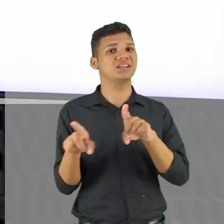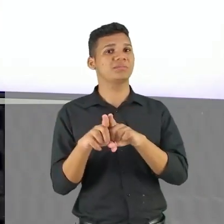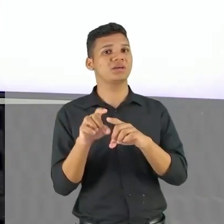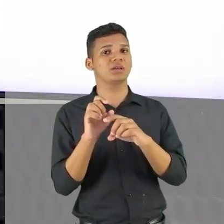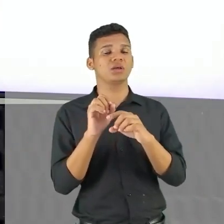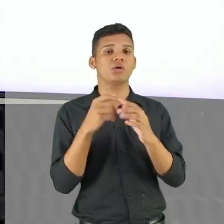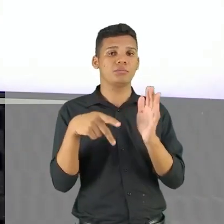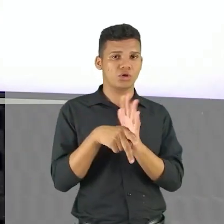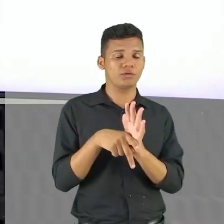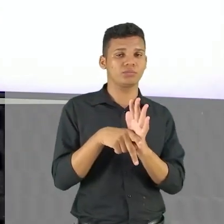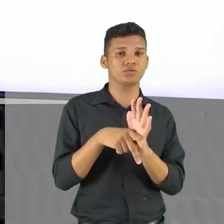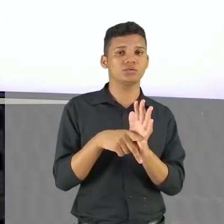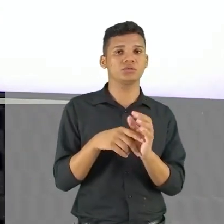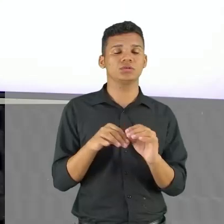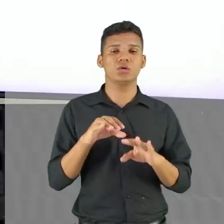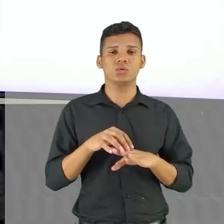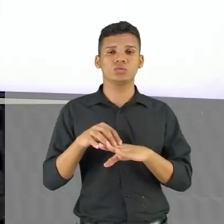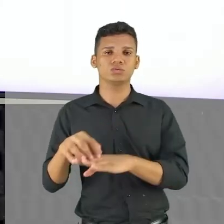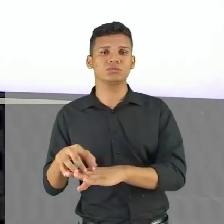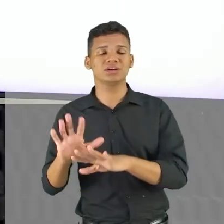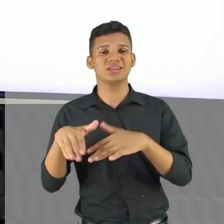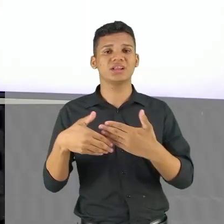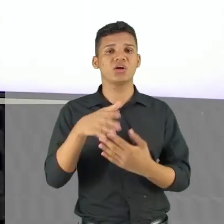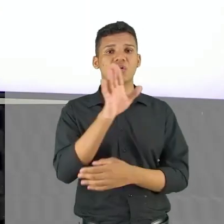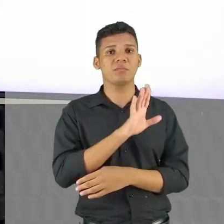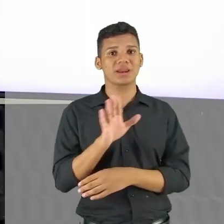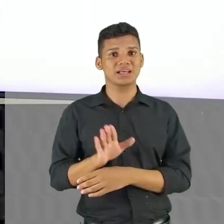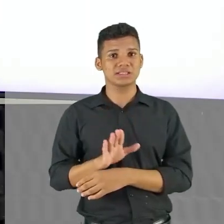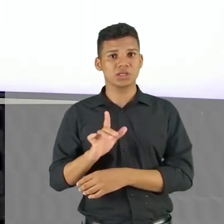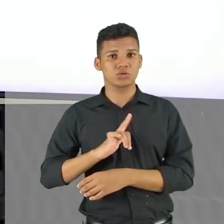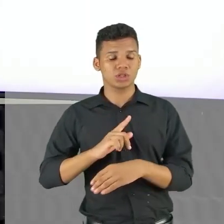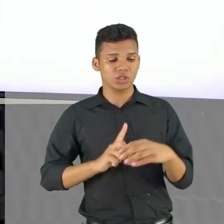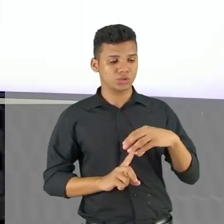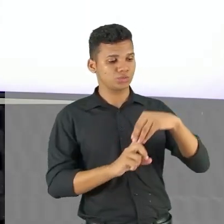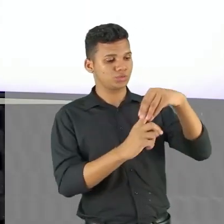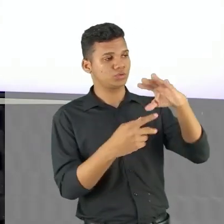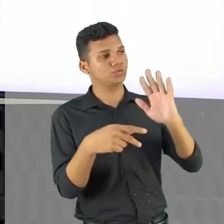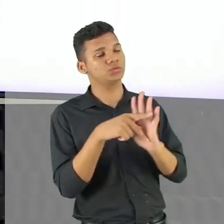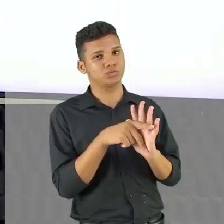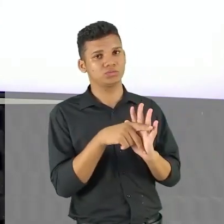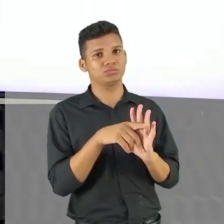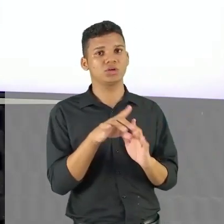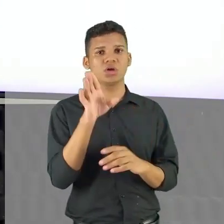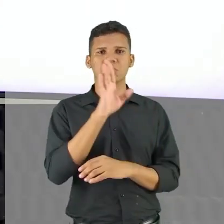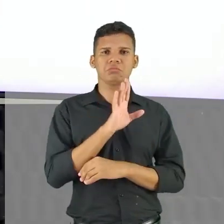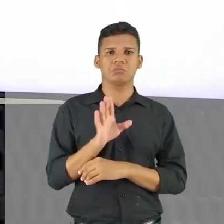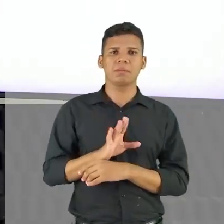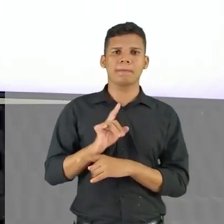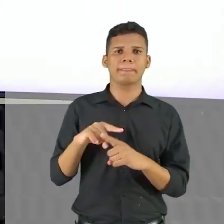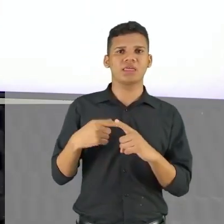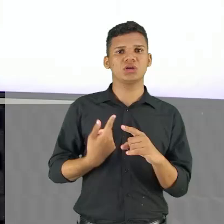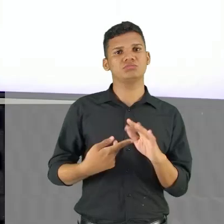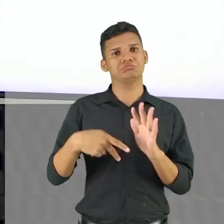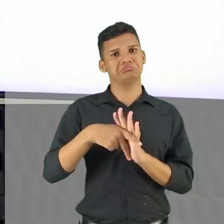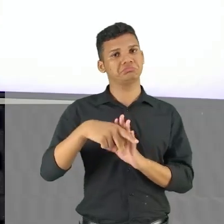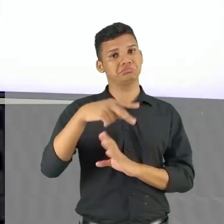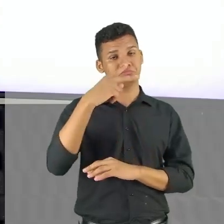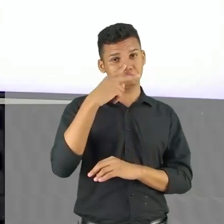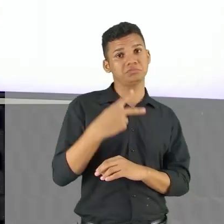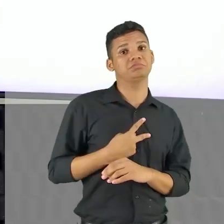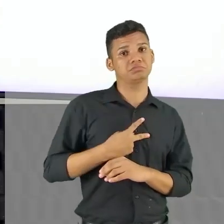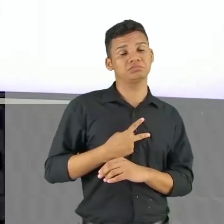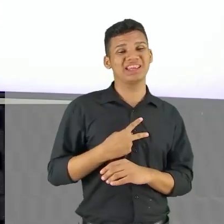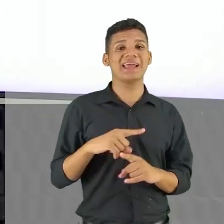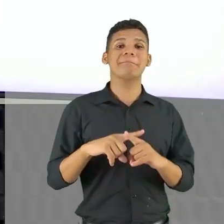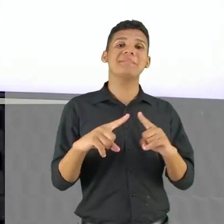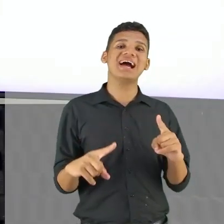de exportação. Quando o Brasil ficou independente e teoricamente passou a ser dono do seu próprio nariz, a gente